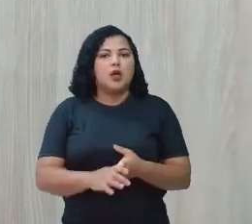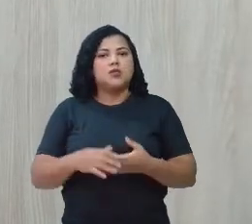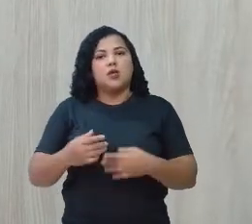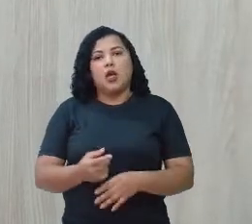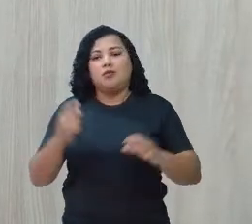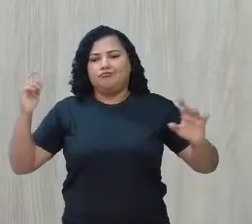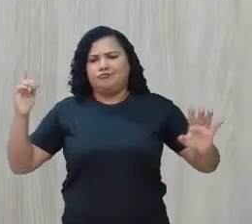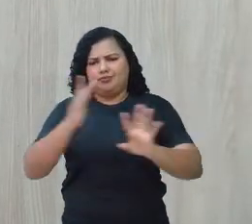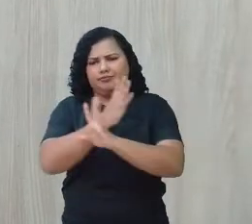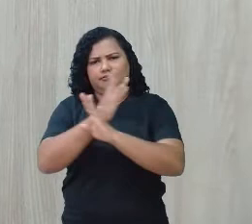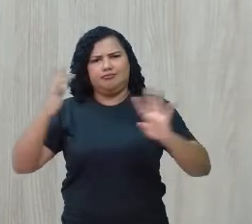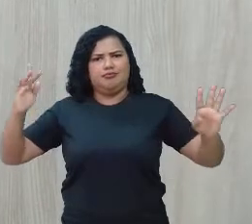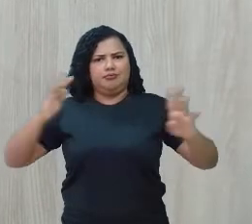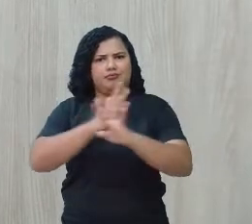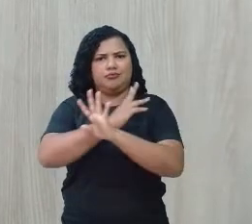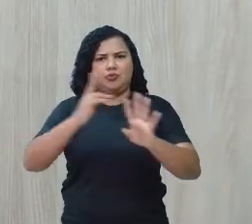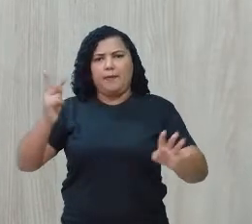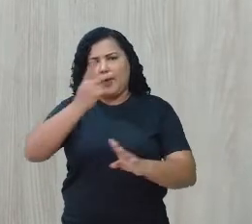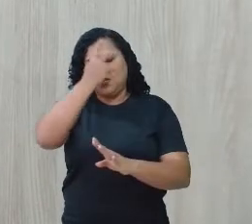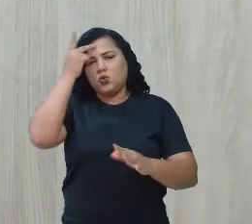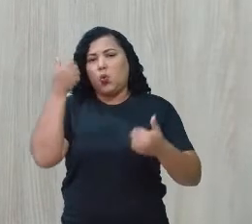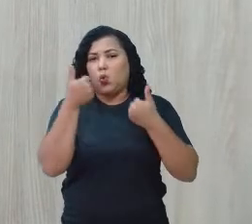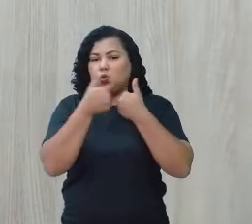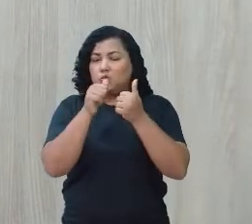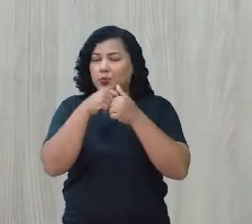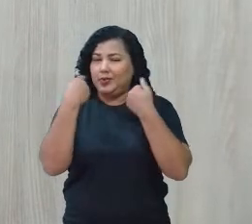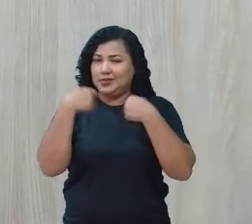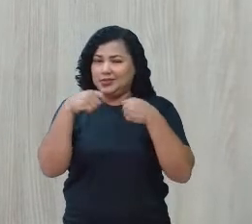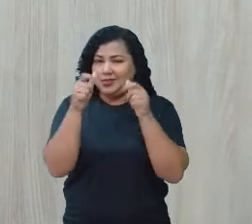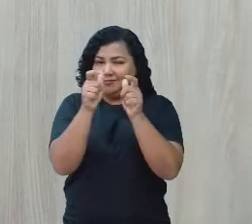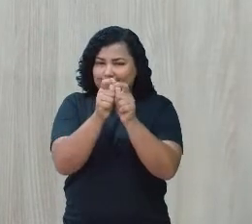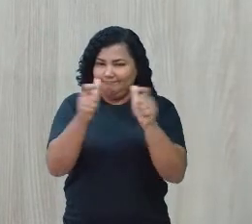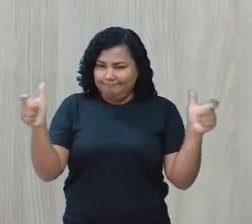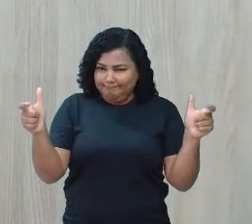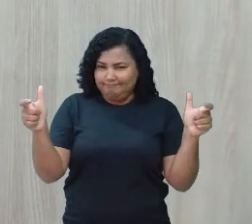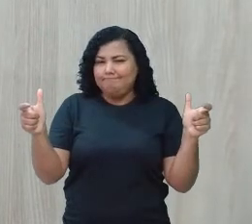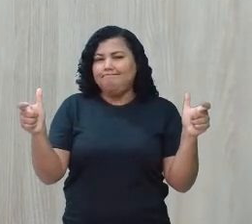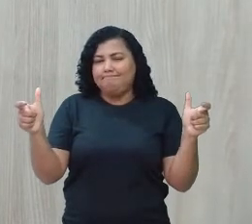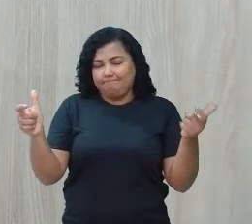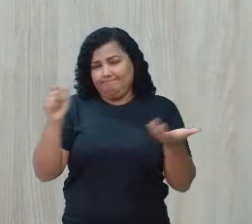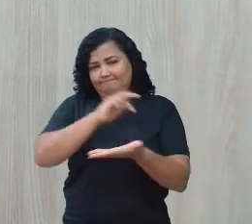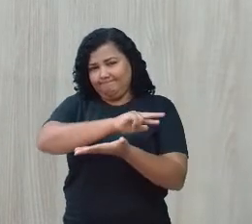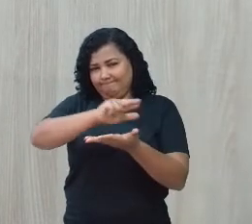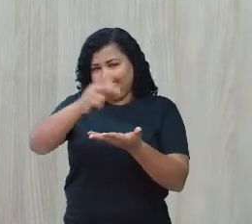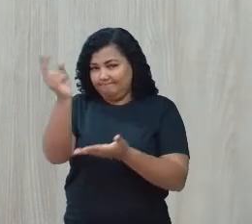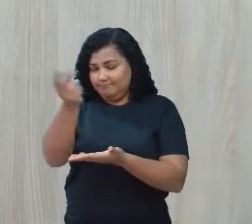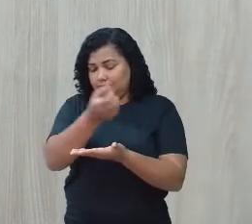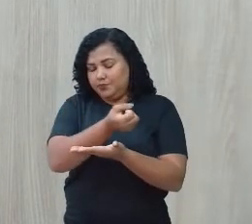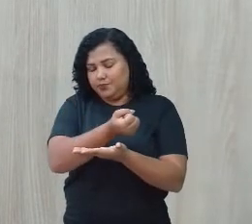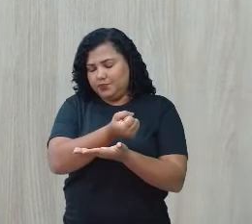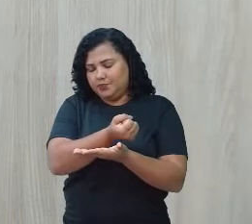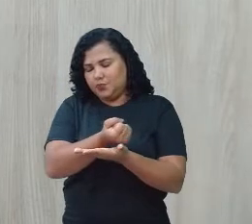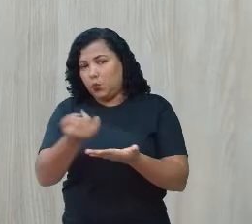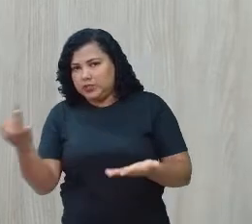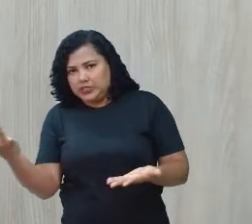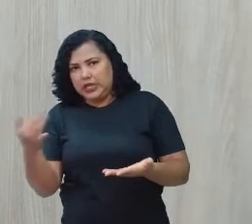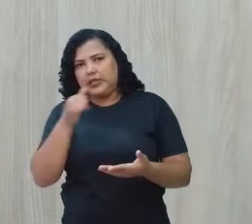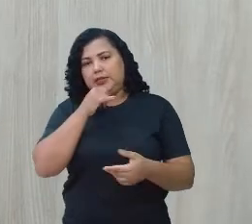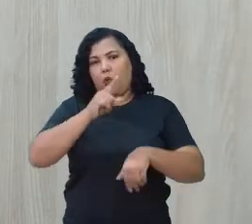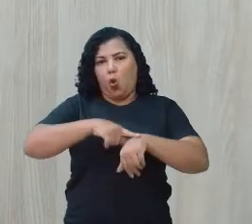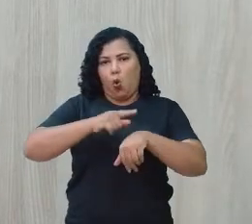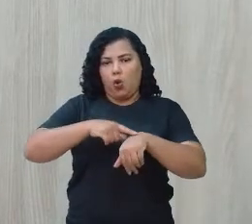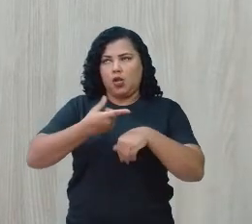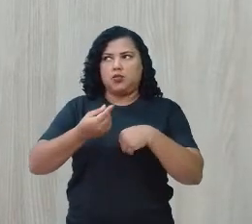de trânsito, os ônibus realmente precisam dessa ampliação, porque nos horários de pico, né, como eu estou acostumada a